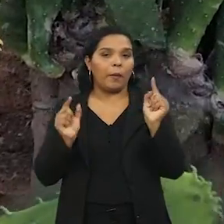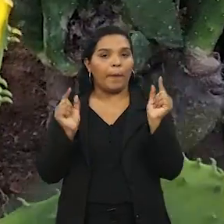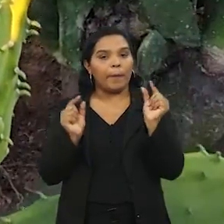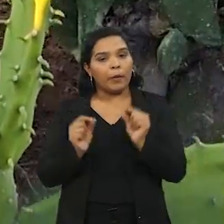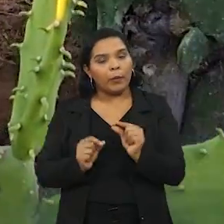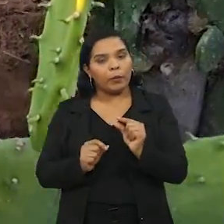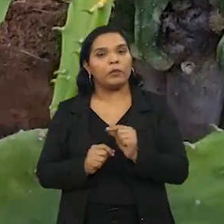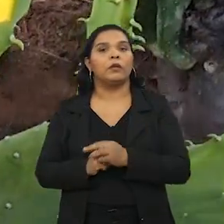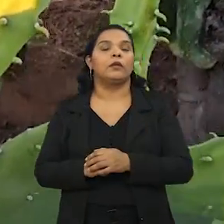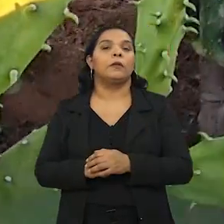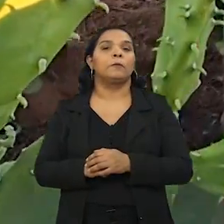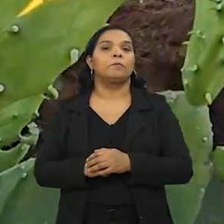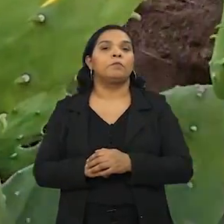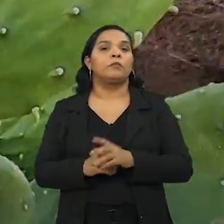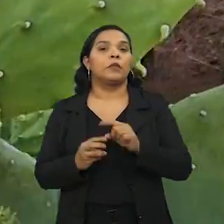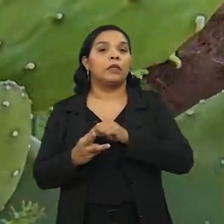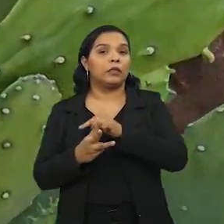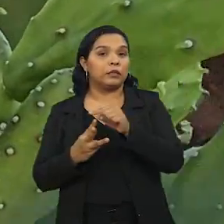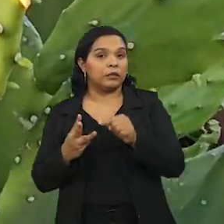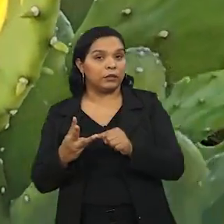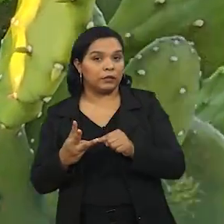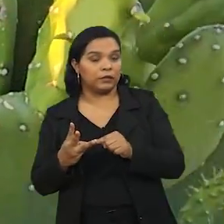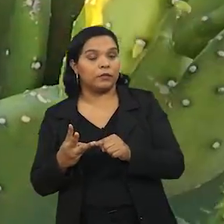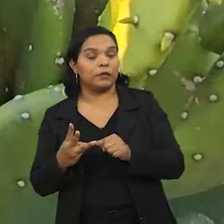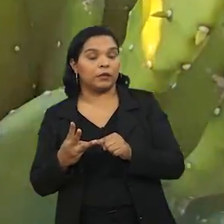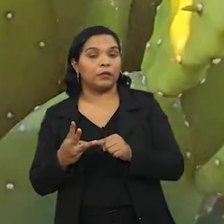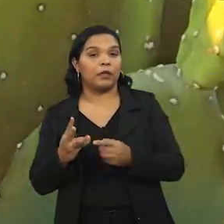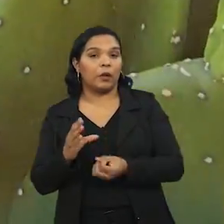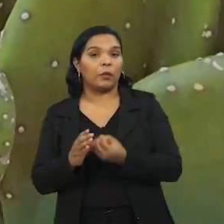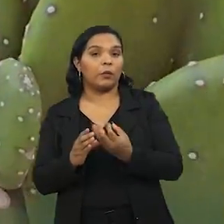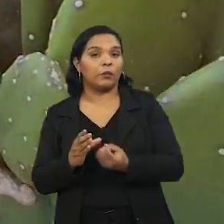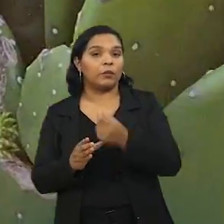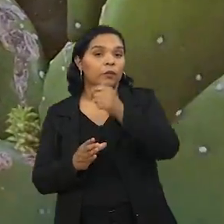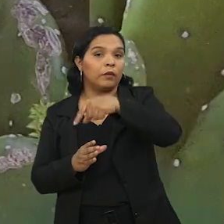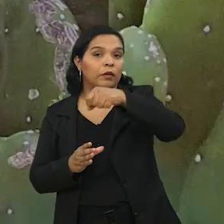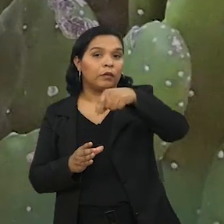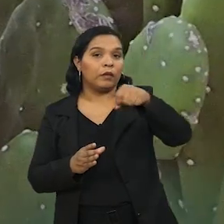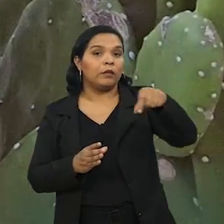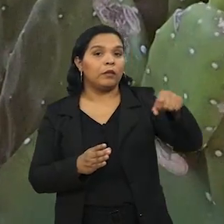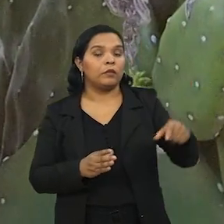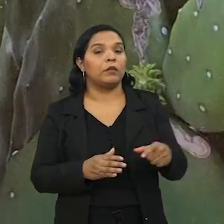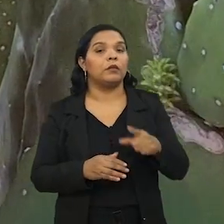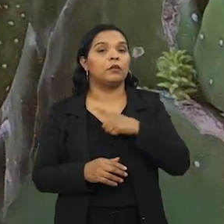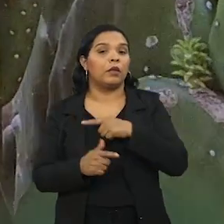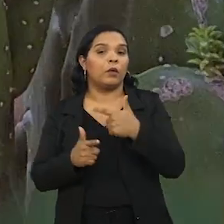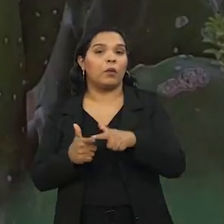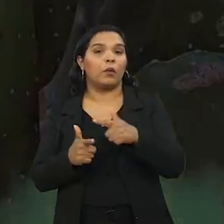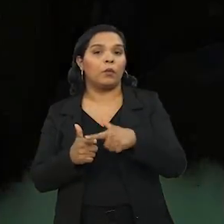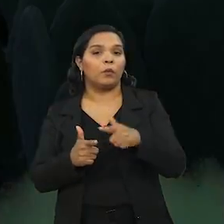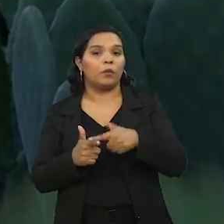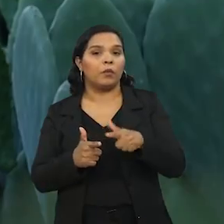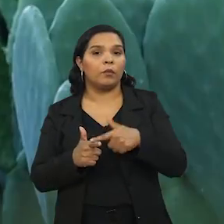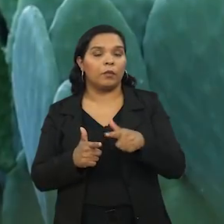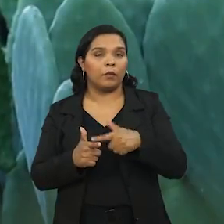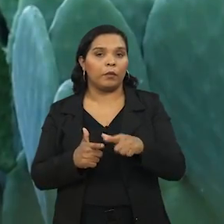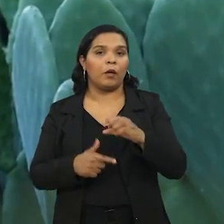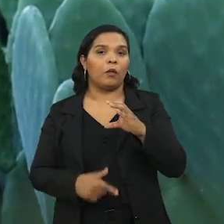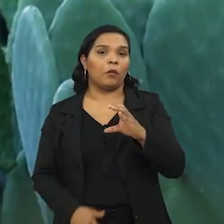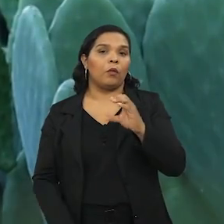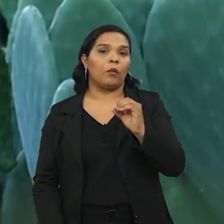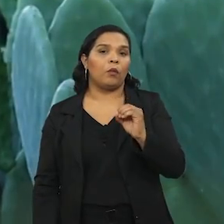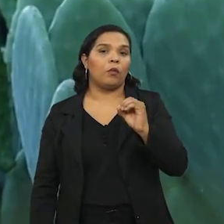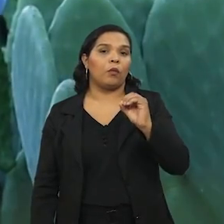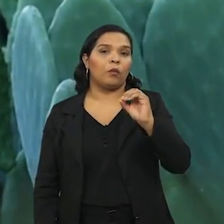mais plantadas hoje, mas na Bahia ainda predomina essa aqui, que é suscetível a um problema que chama-se cochonilha do